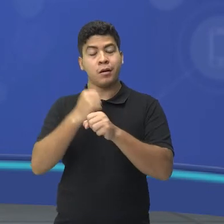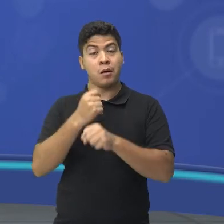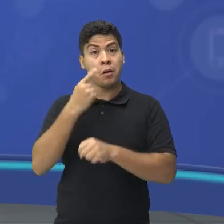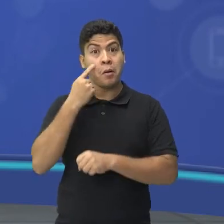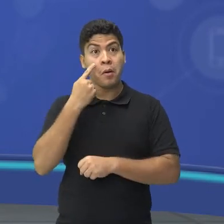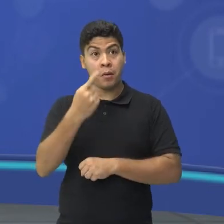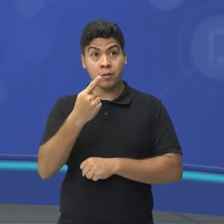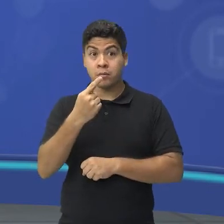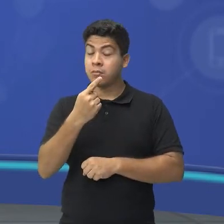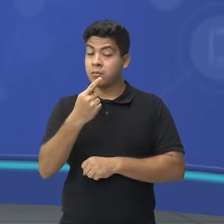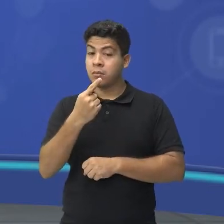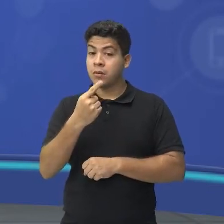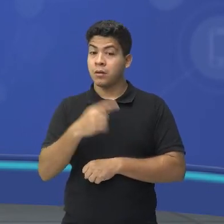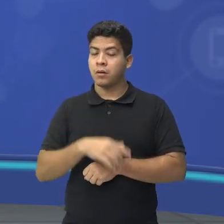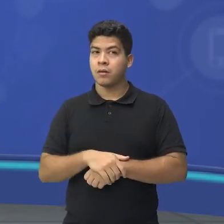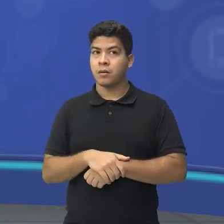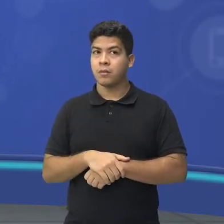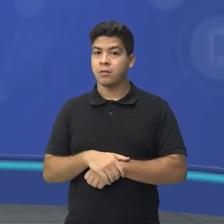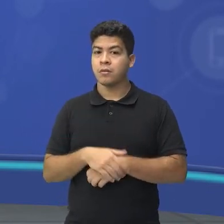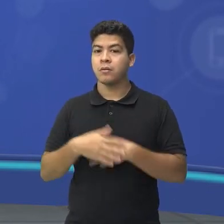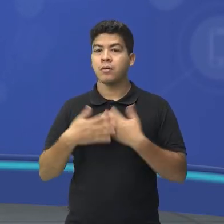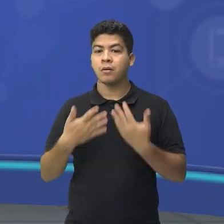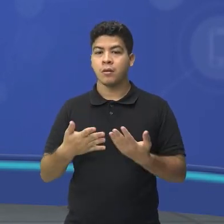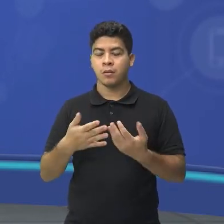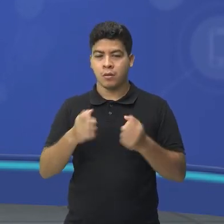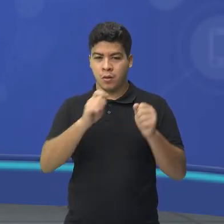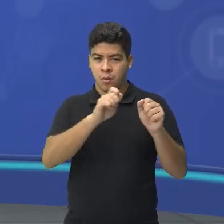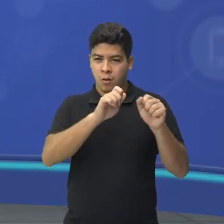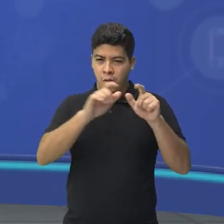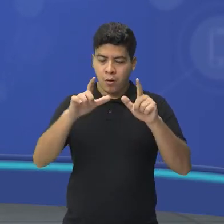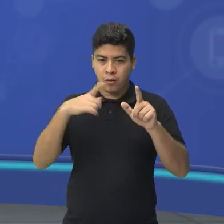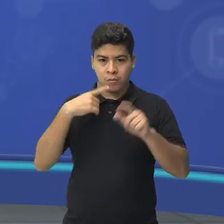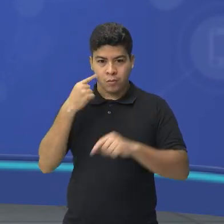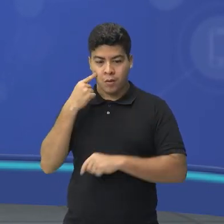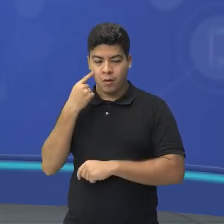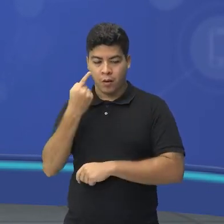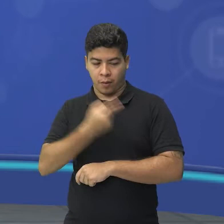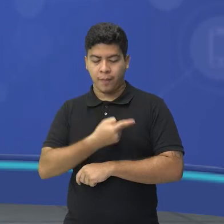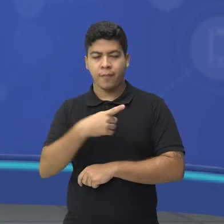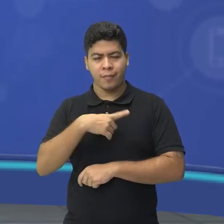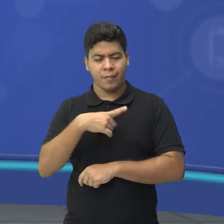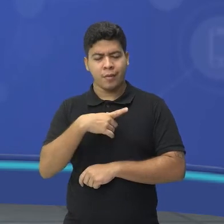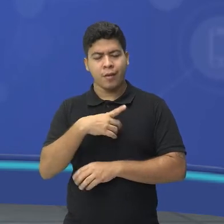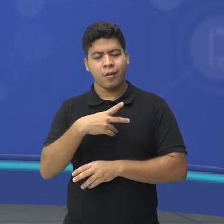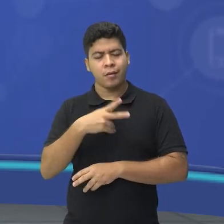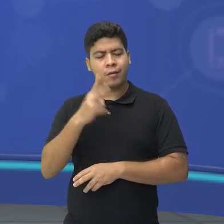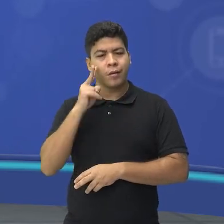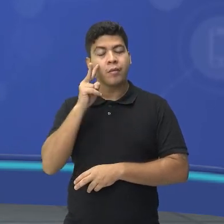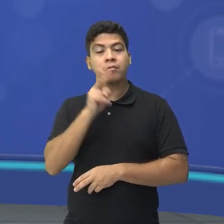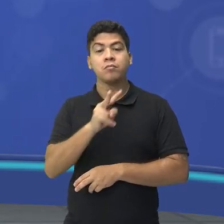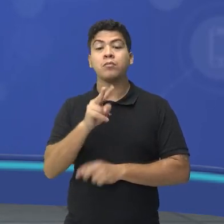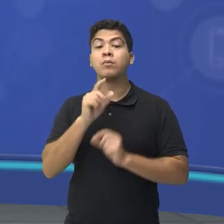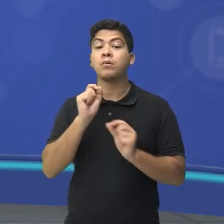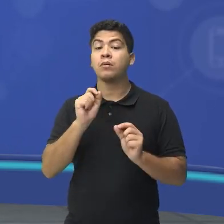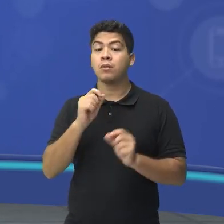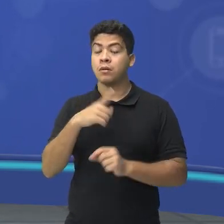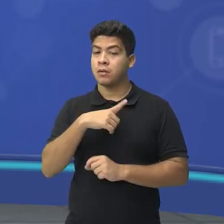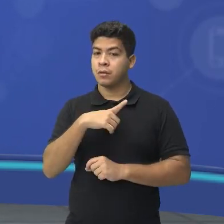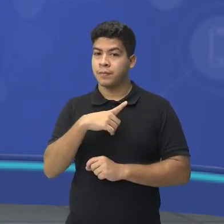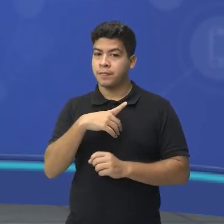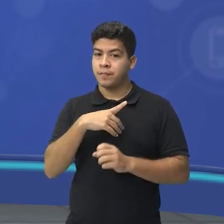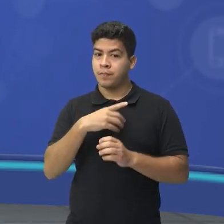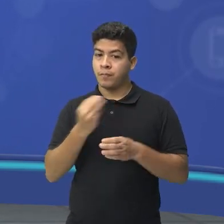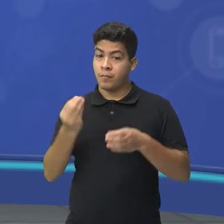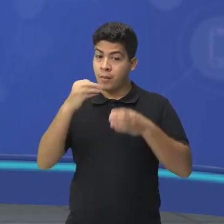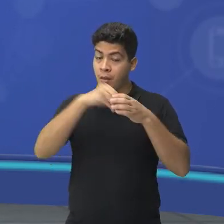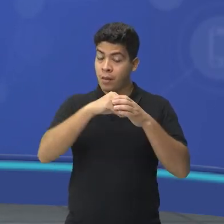nós vamos reforçar esses conceitos aí, aqui no croma, né? Aqui do meu lado, você está vendo que nós temos a